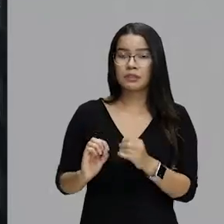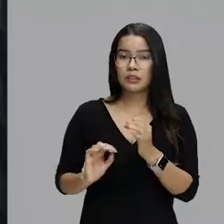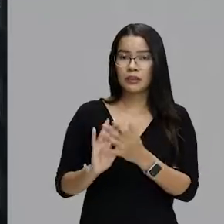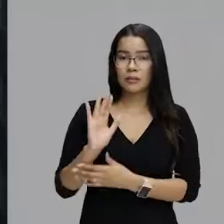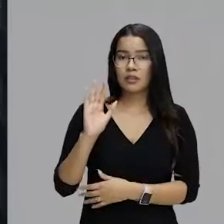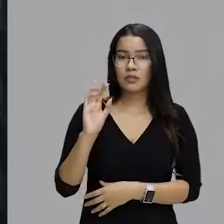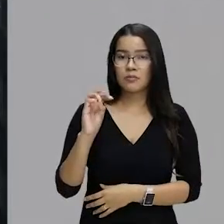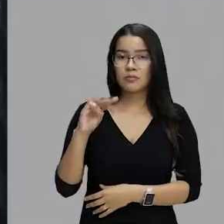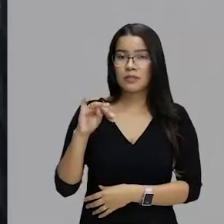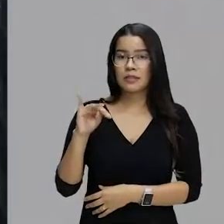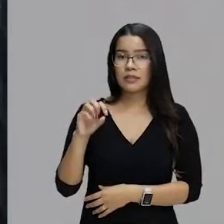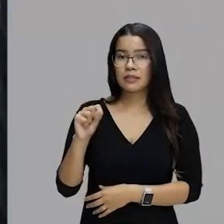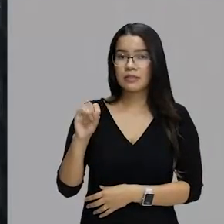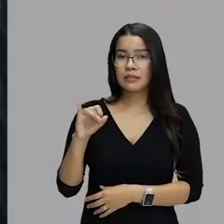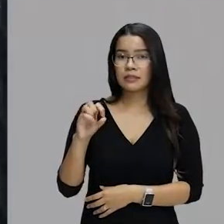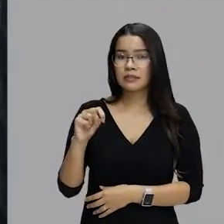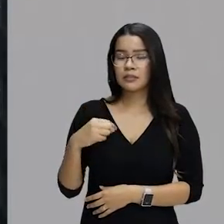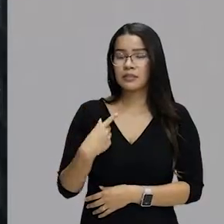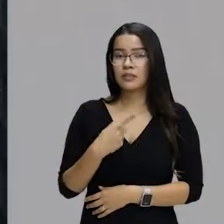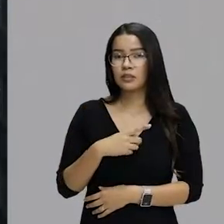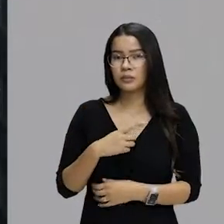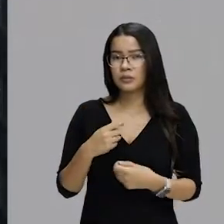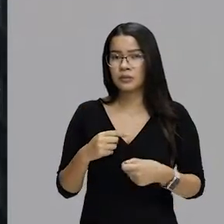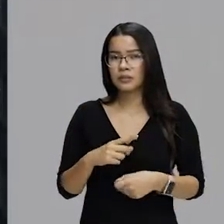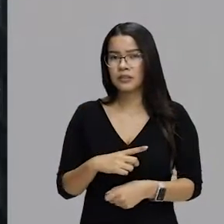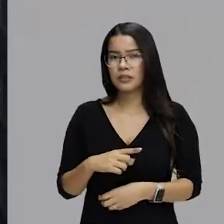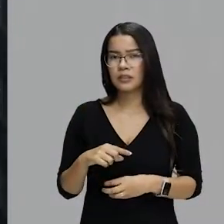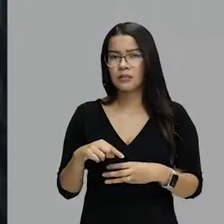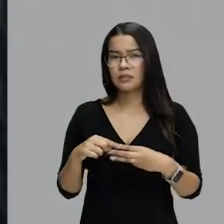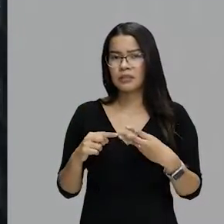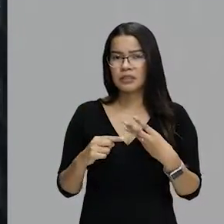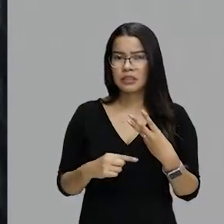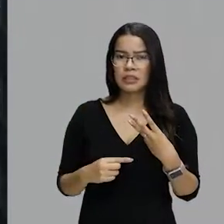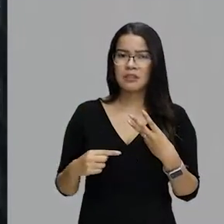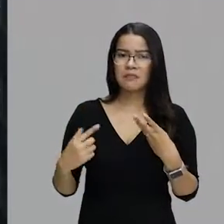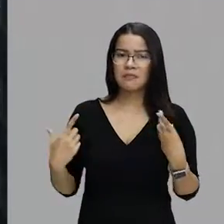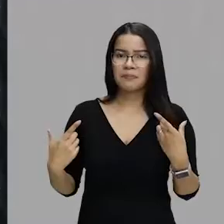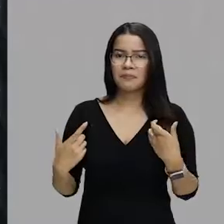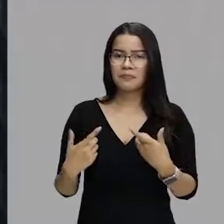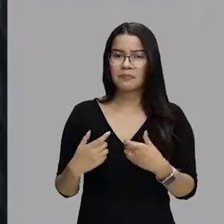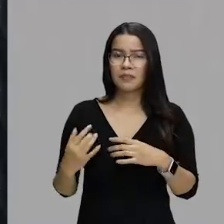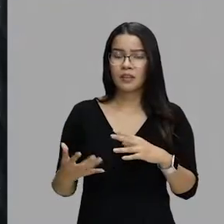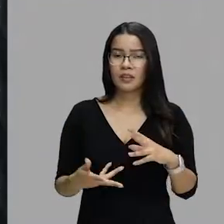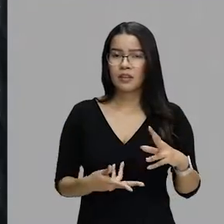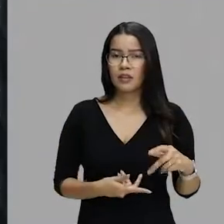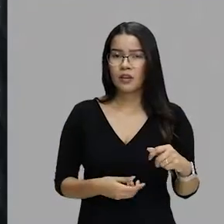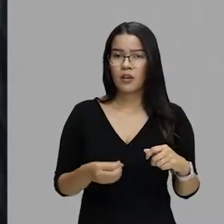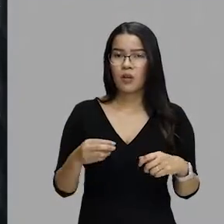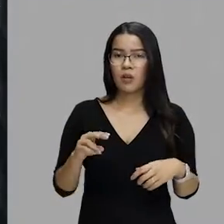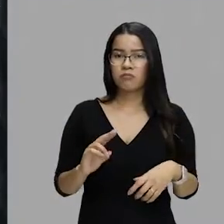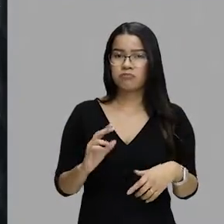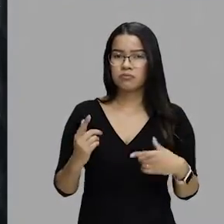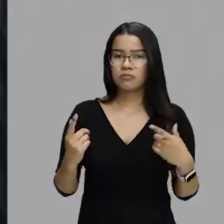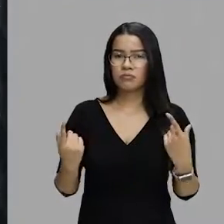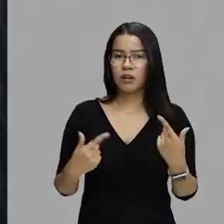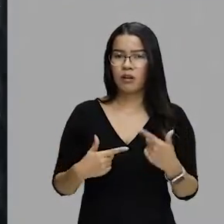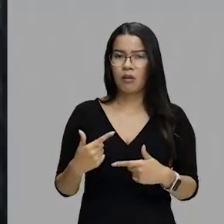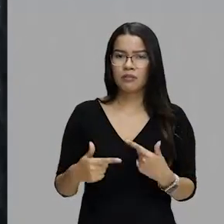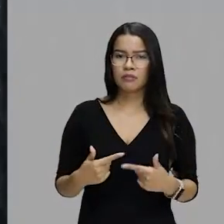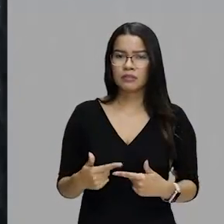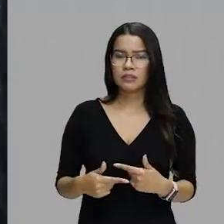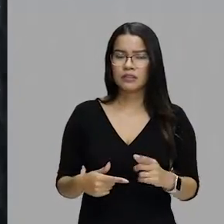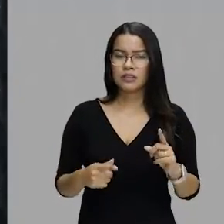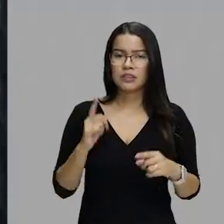ter tido, evidentemente, aqui uma provável terceira guerra mundial ou um conflito direto entre Estados Unidos e